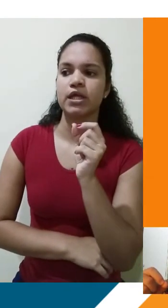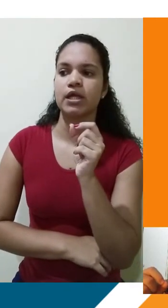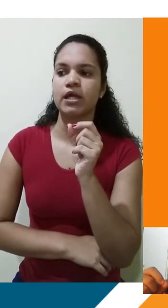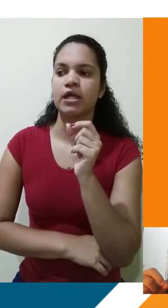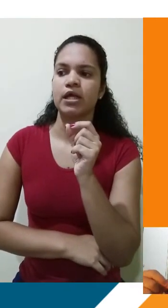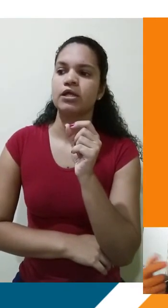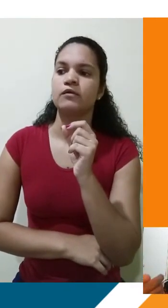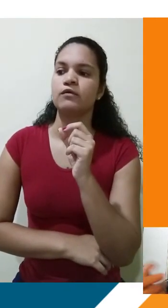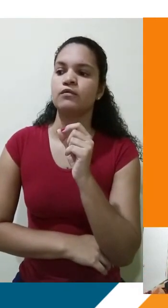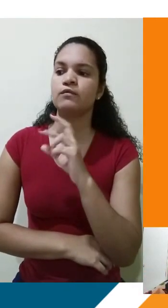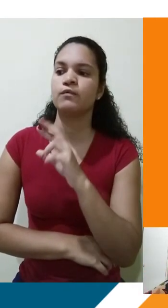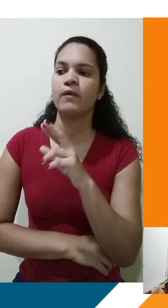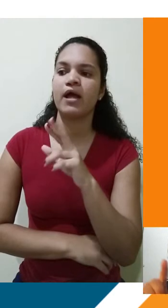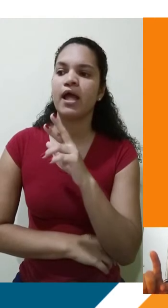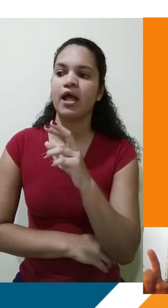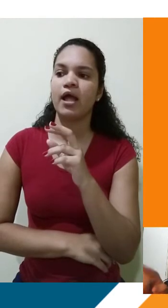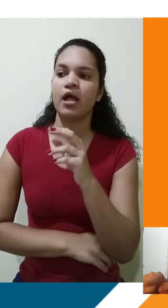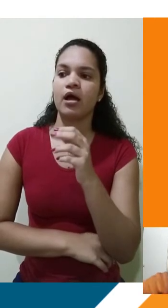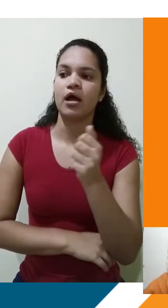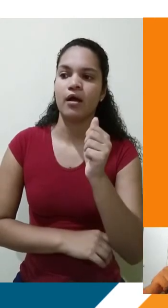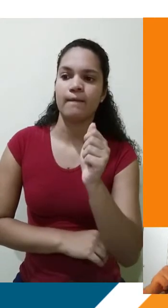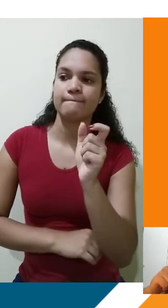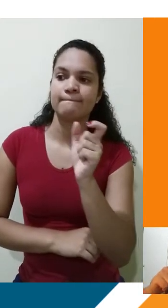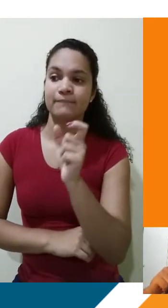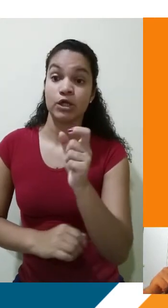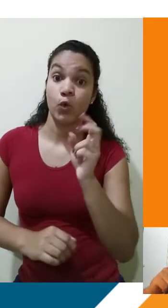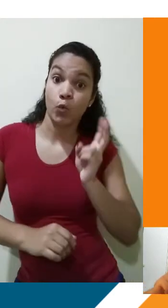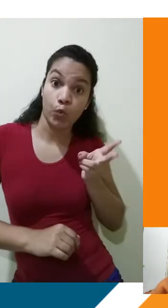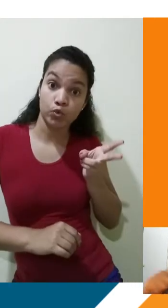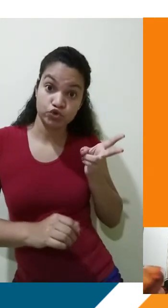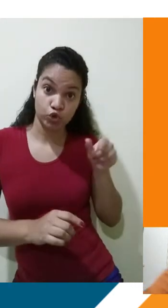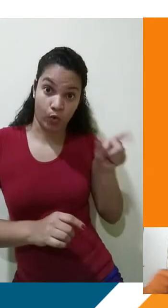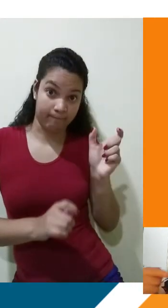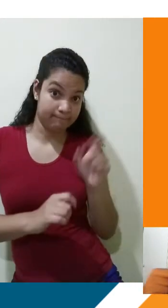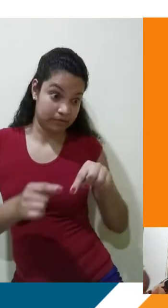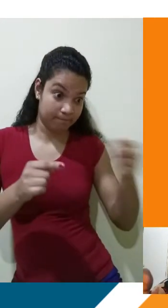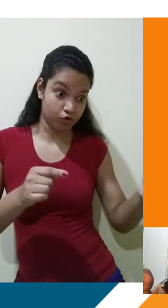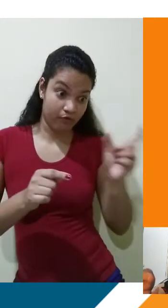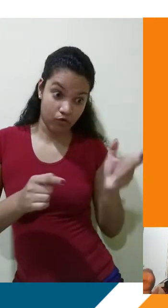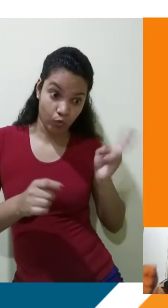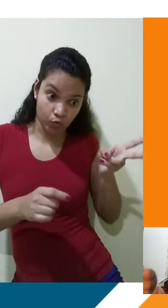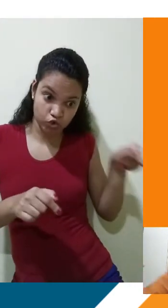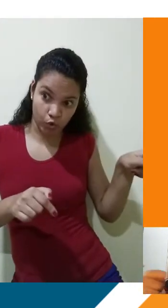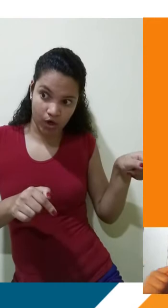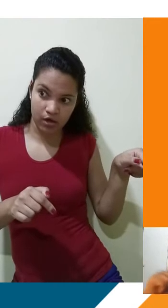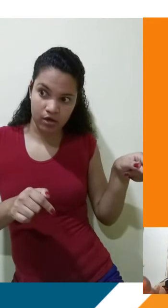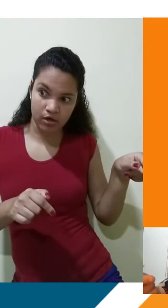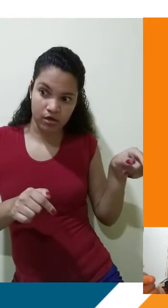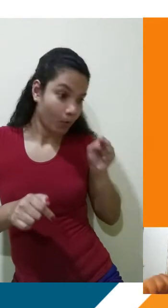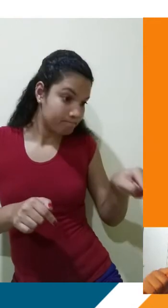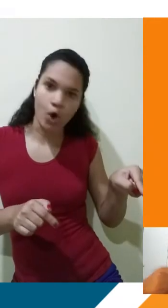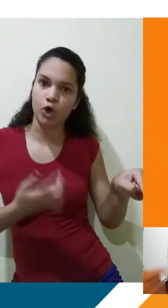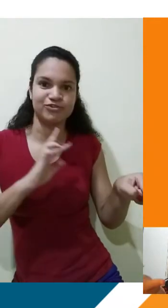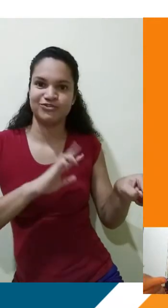ponto. Ora, se o gerúndio está continuando o sentido da frase anterior, ele está marcando uma relação de continuidade. O sentido da frase ainda não